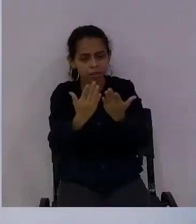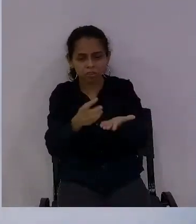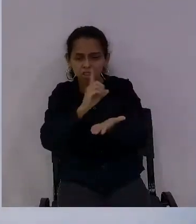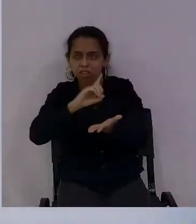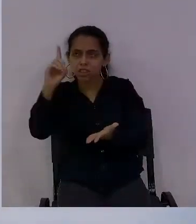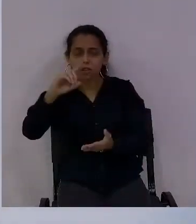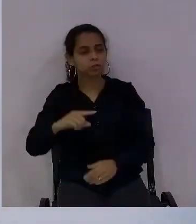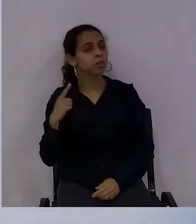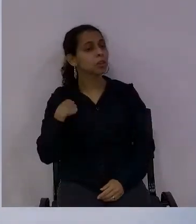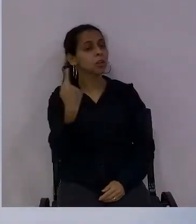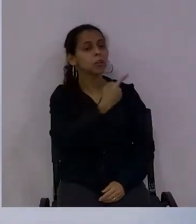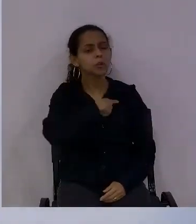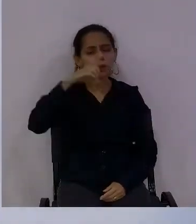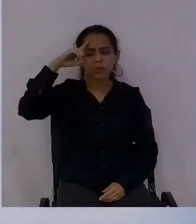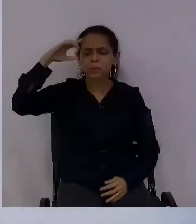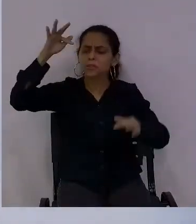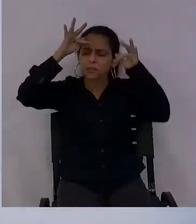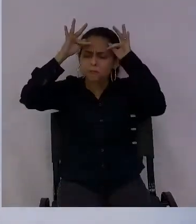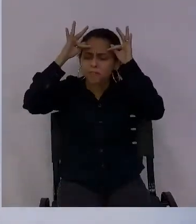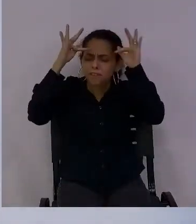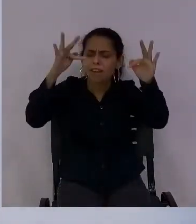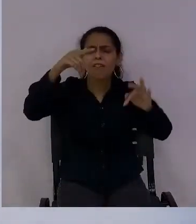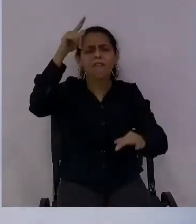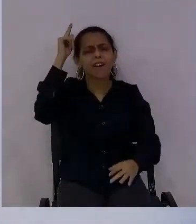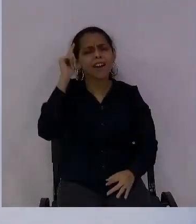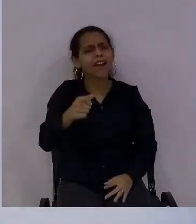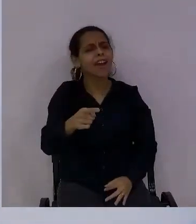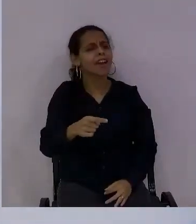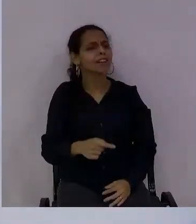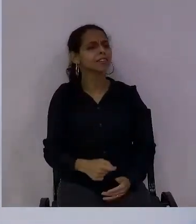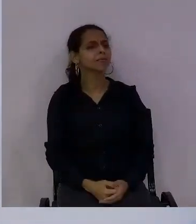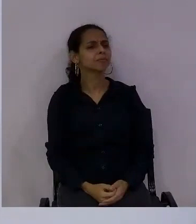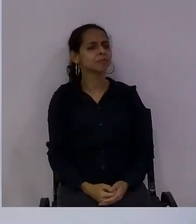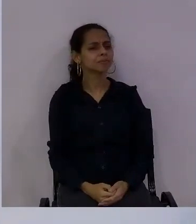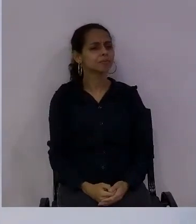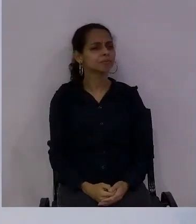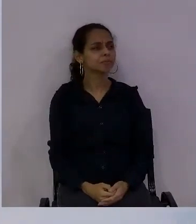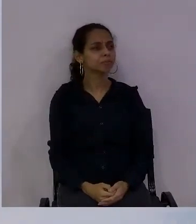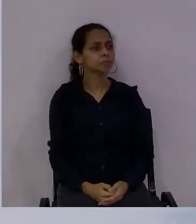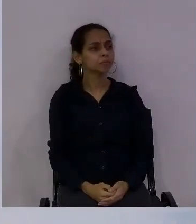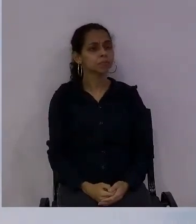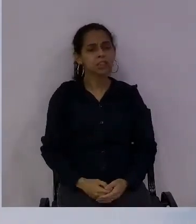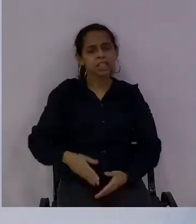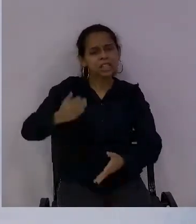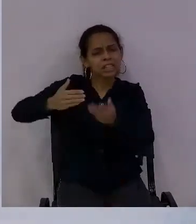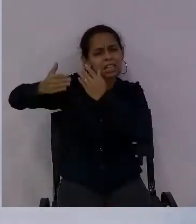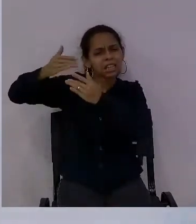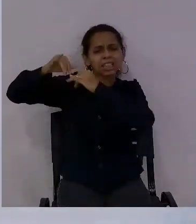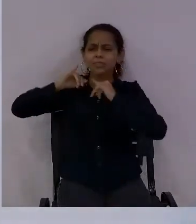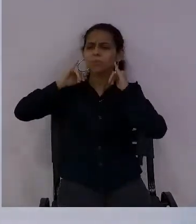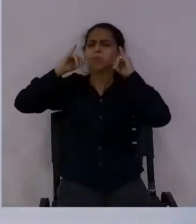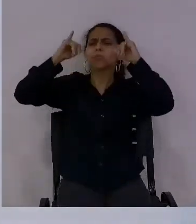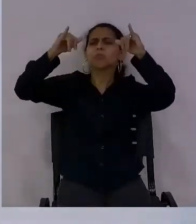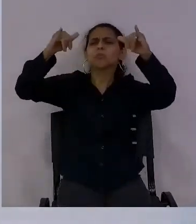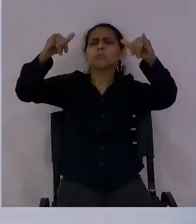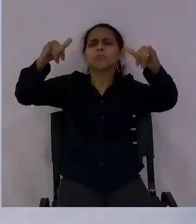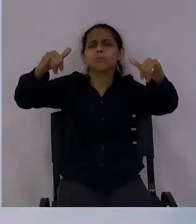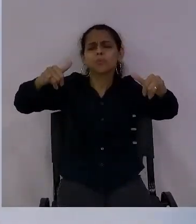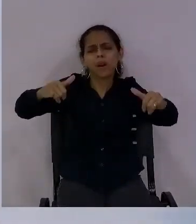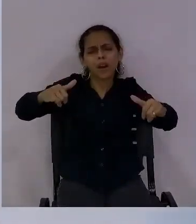é fiel e da forma como ele havia anunciado, assim se cumpriu. Havia sido anunciado lá em